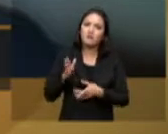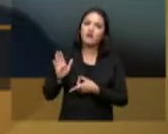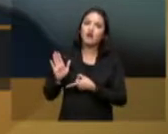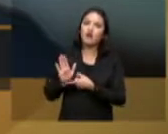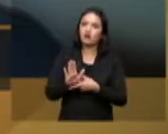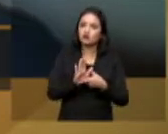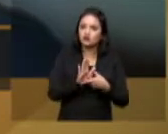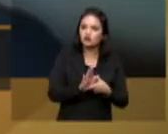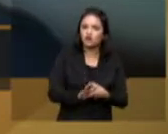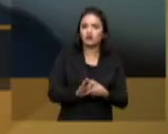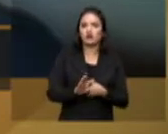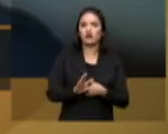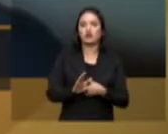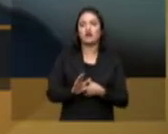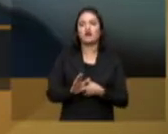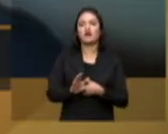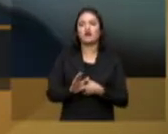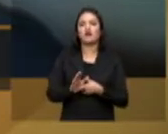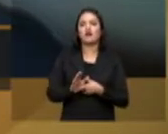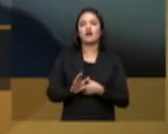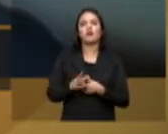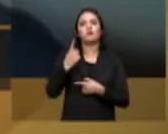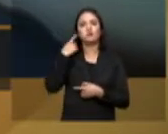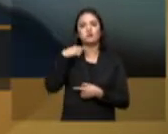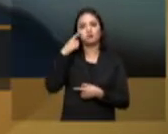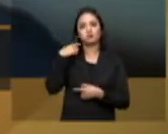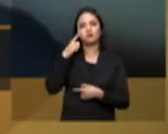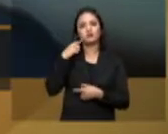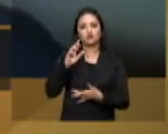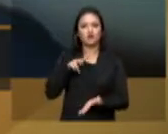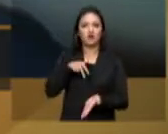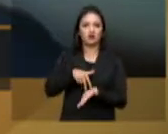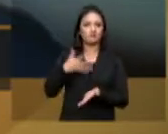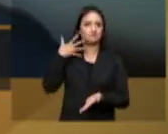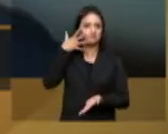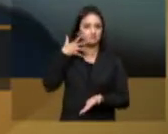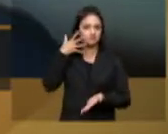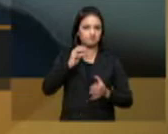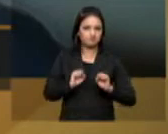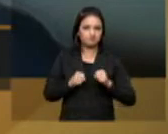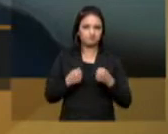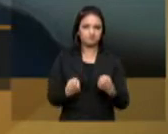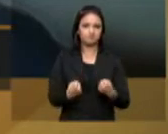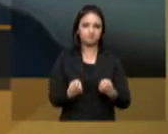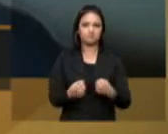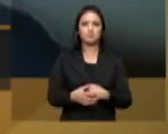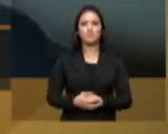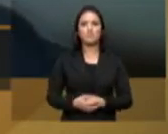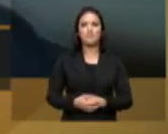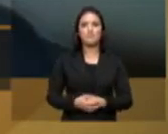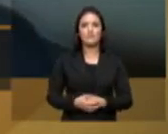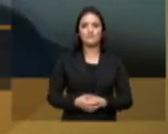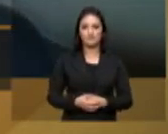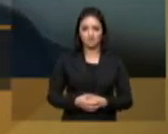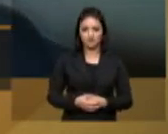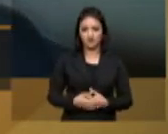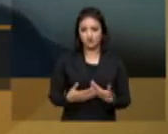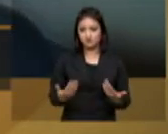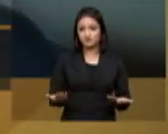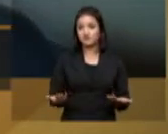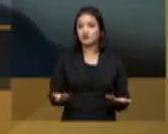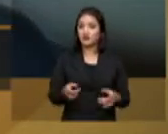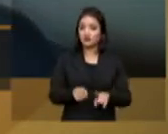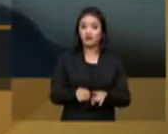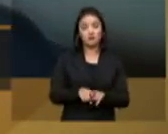concentrar melhor os eminentes advogados e oradores nas respectivas sustentações orais, que com certeza